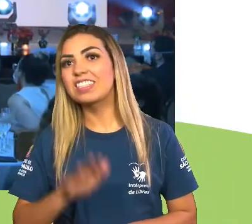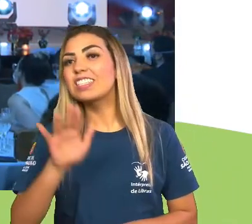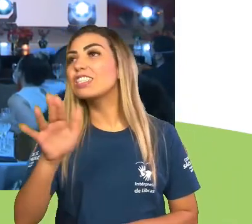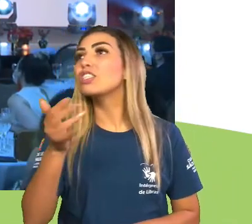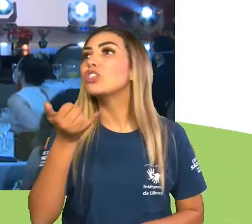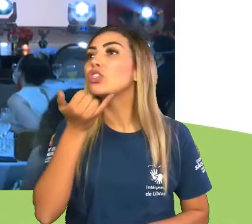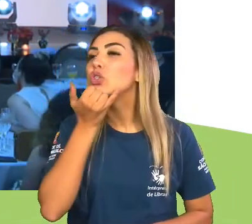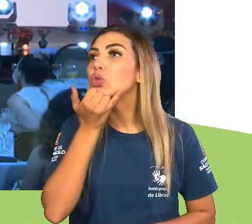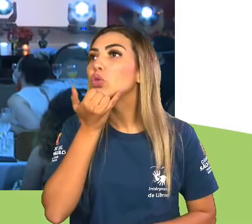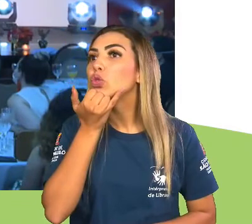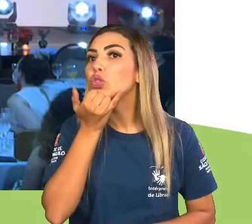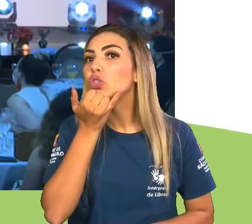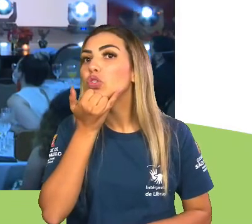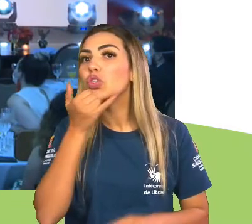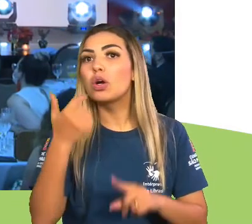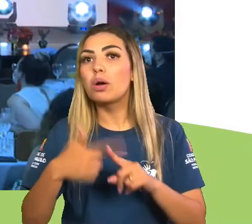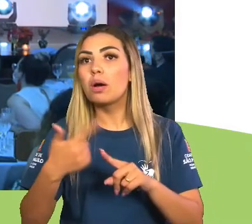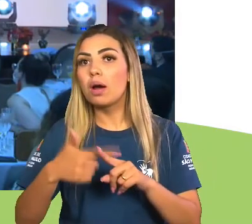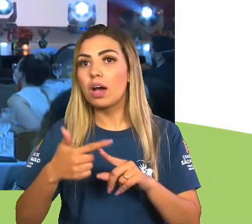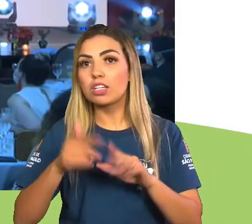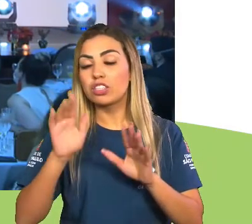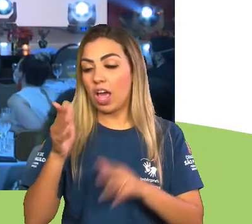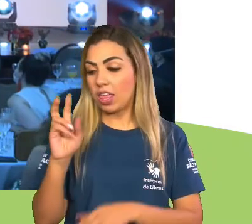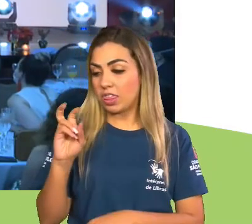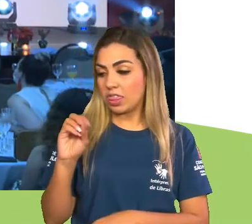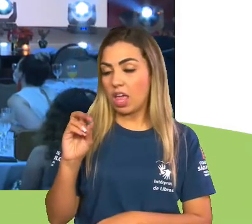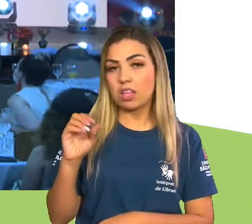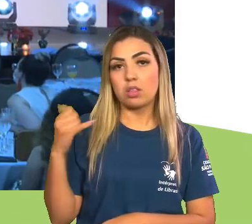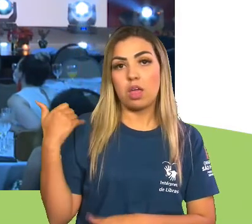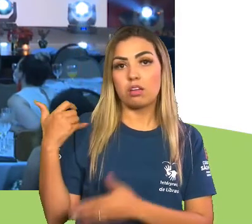pedir desculpa, porque passou dos 50,